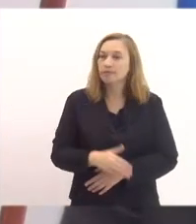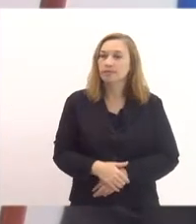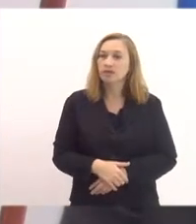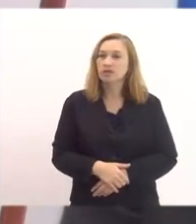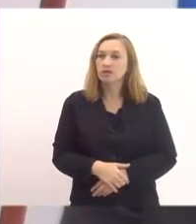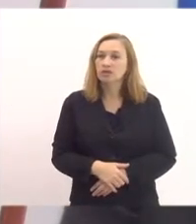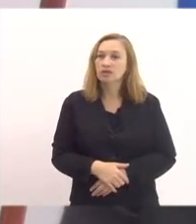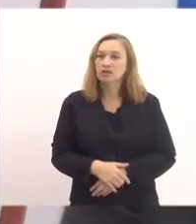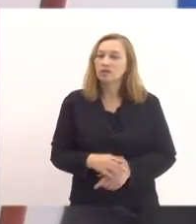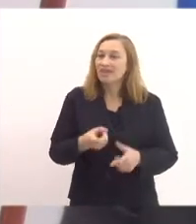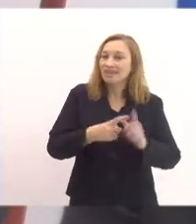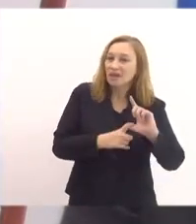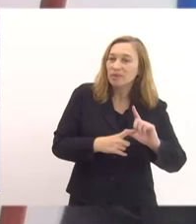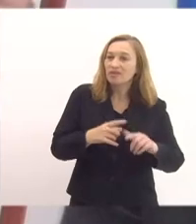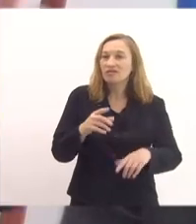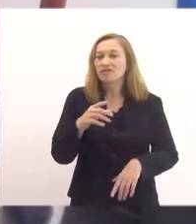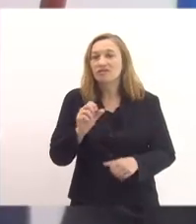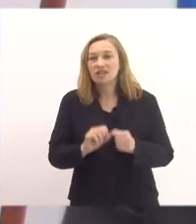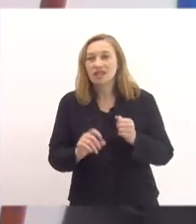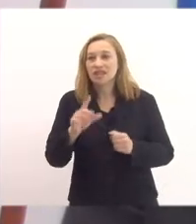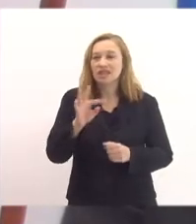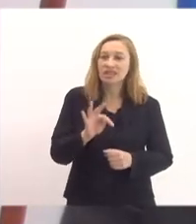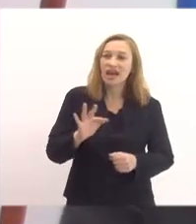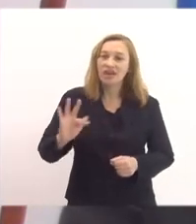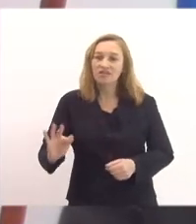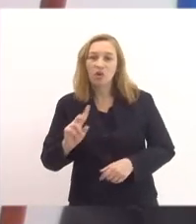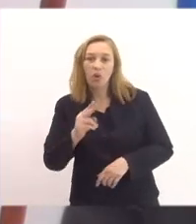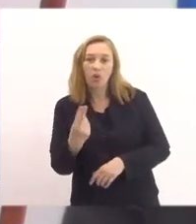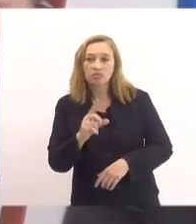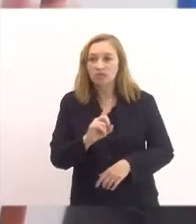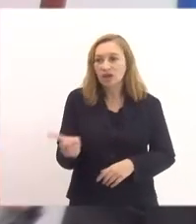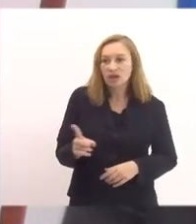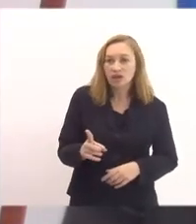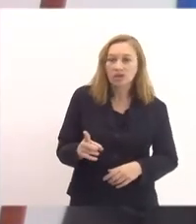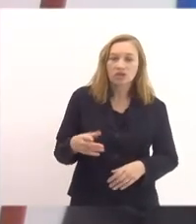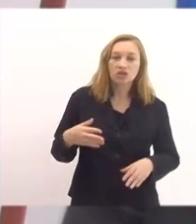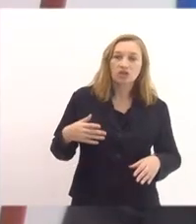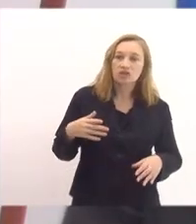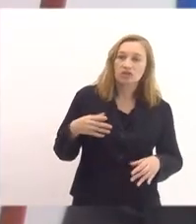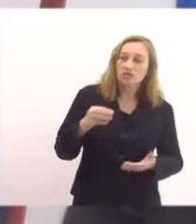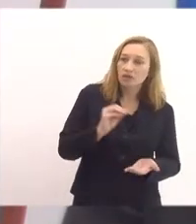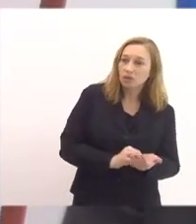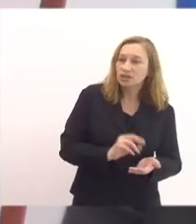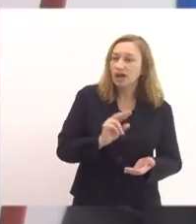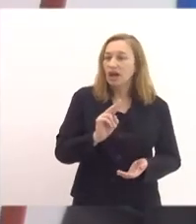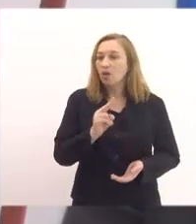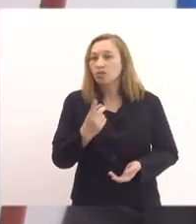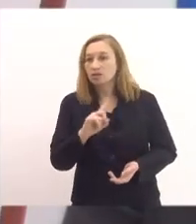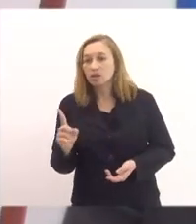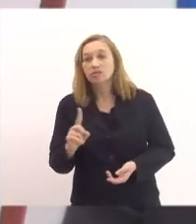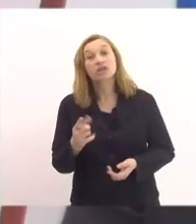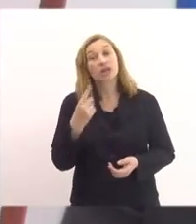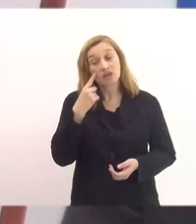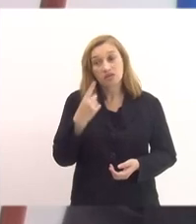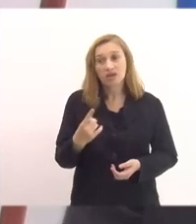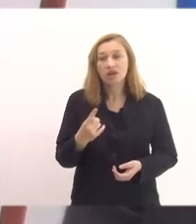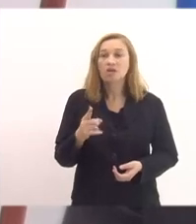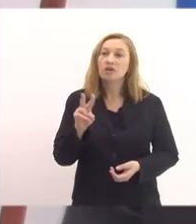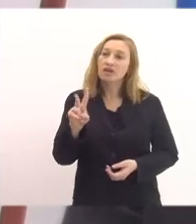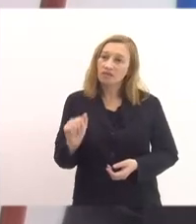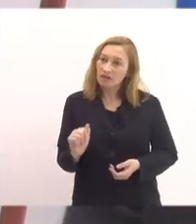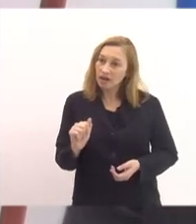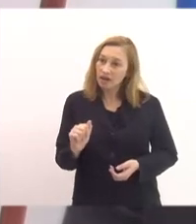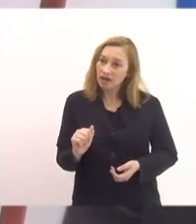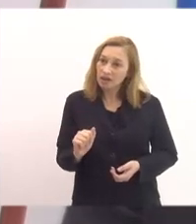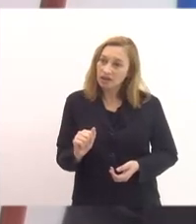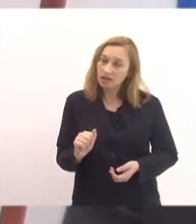não ficar pendente de fazer TAF, não fazer TAF, parecer, não parecer, a gente tem que pacificar o jogo, porque a vaga